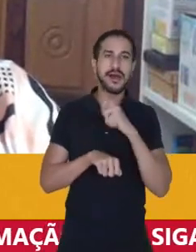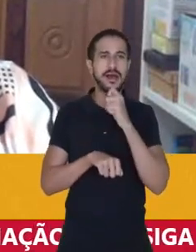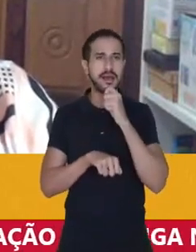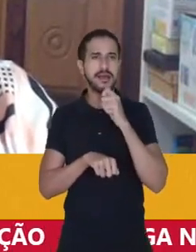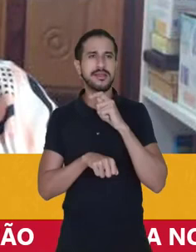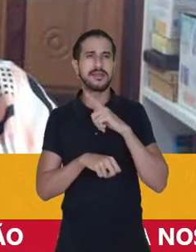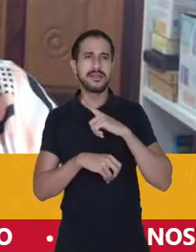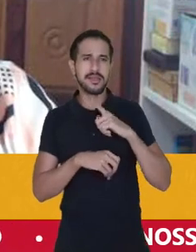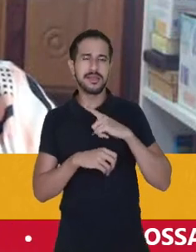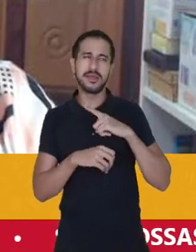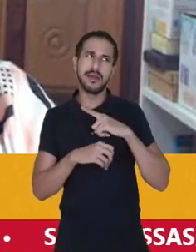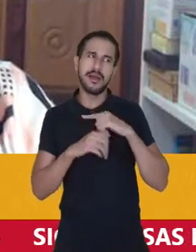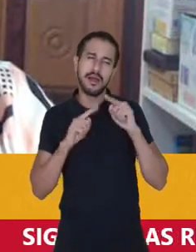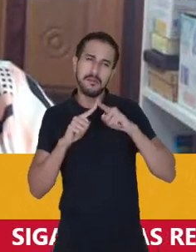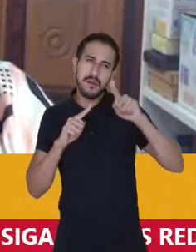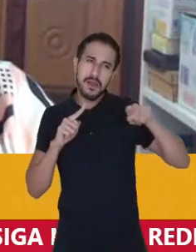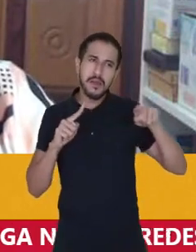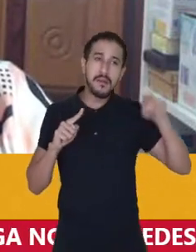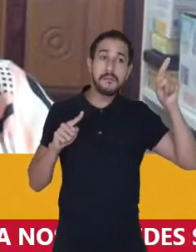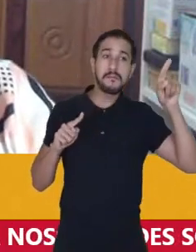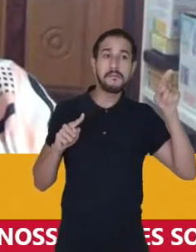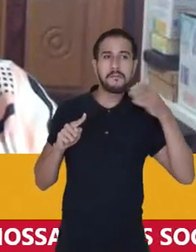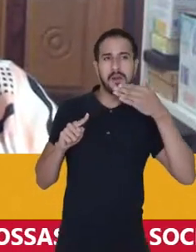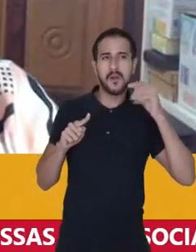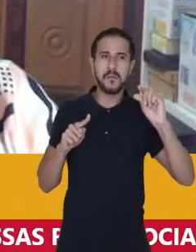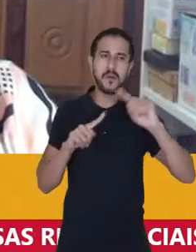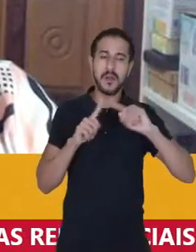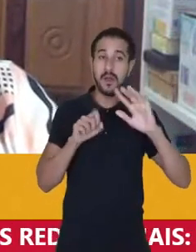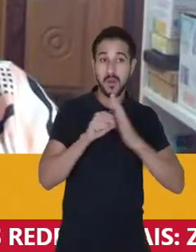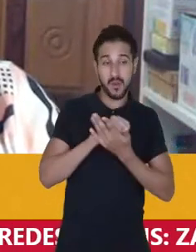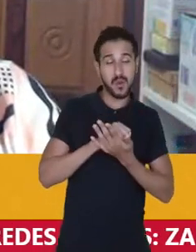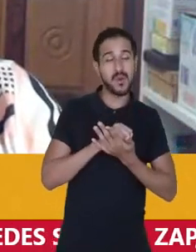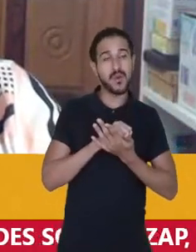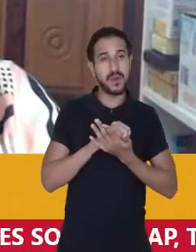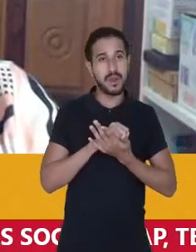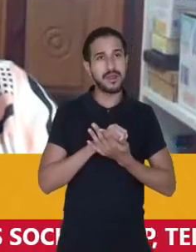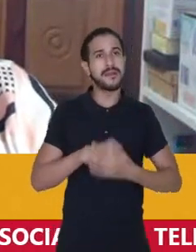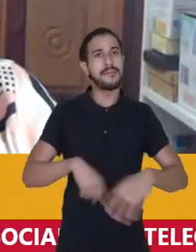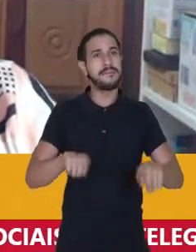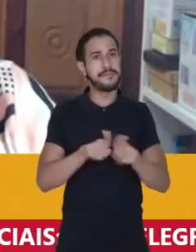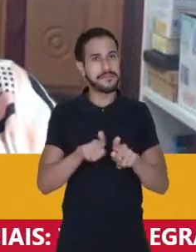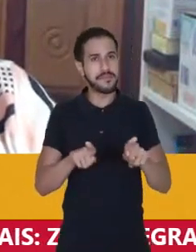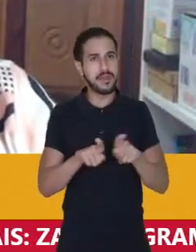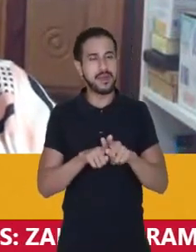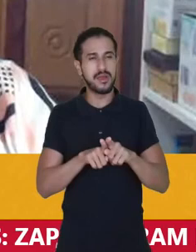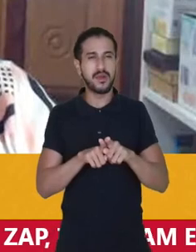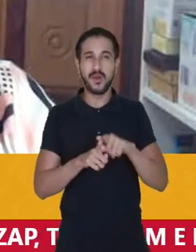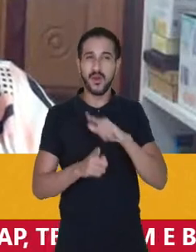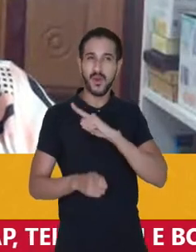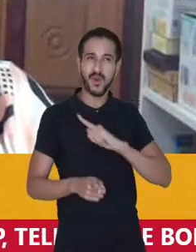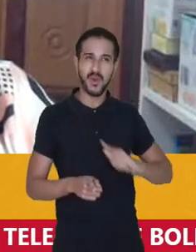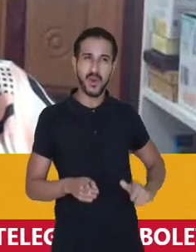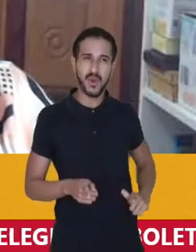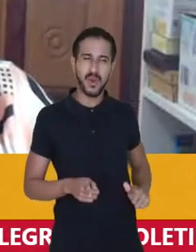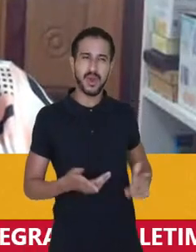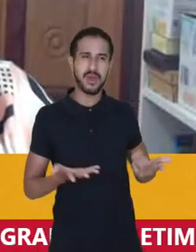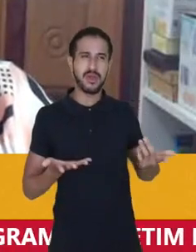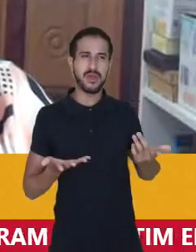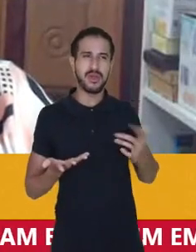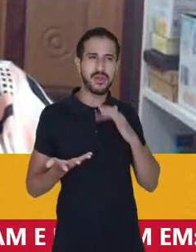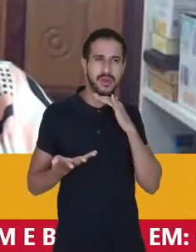um quadro de melhoria, que é a pandemia Covid-19 e também o desgoverno e